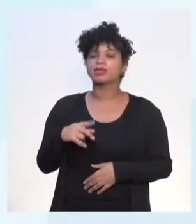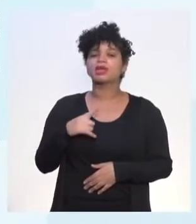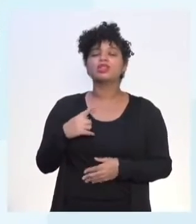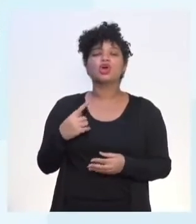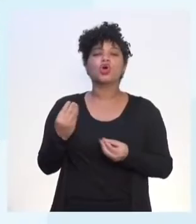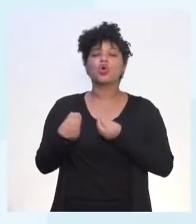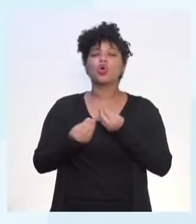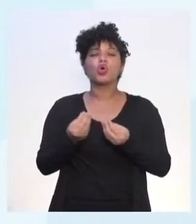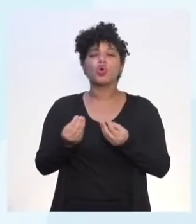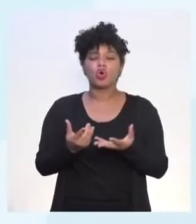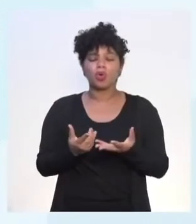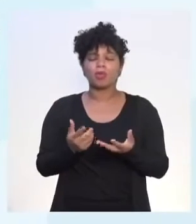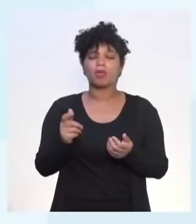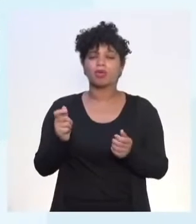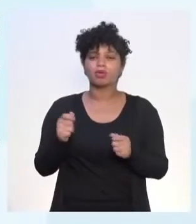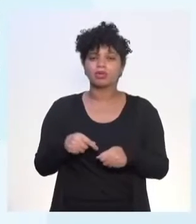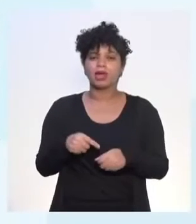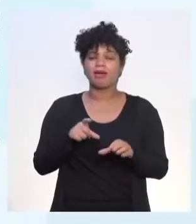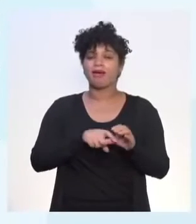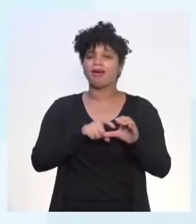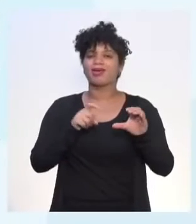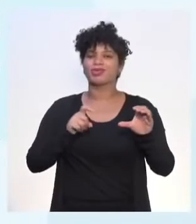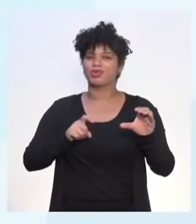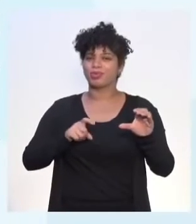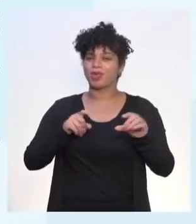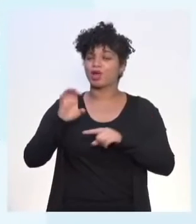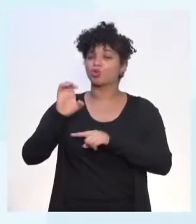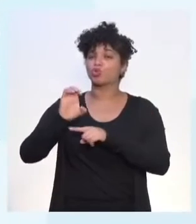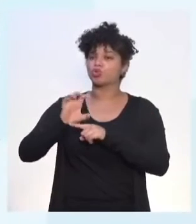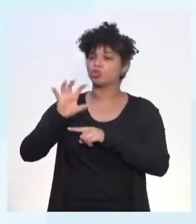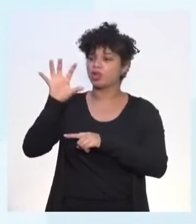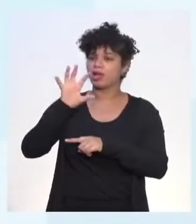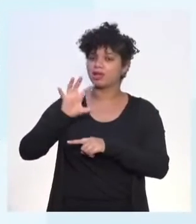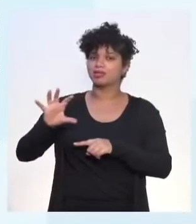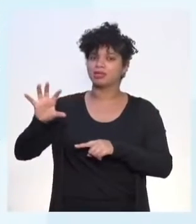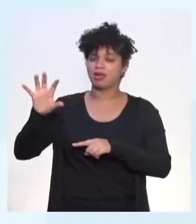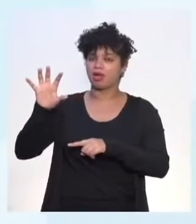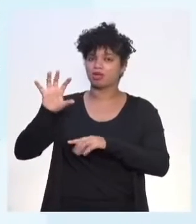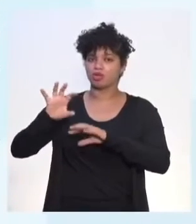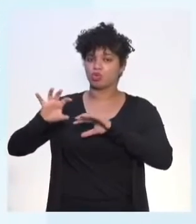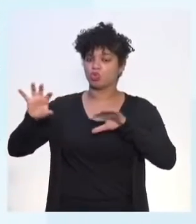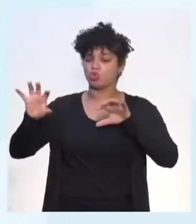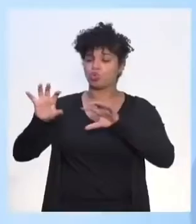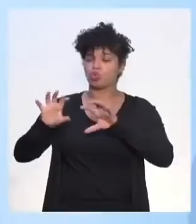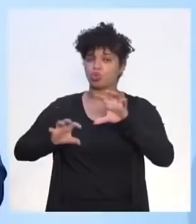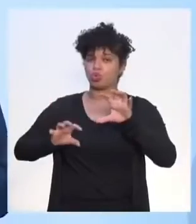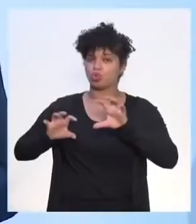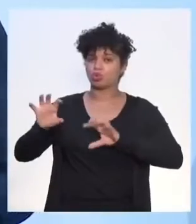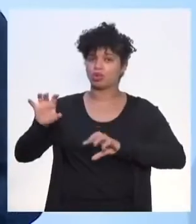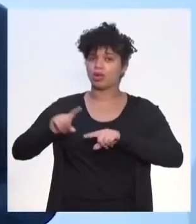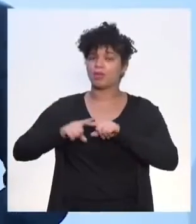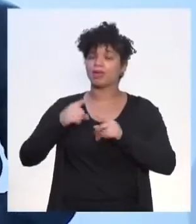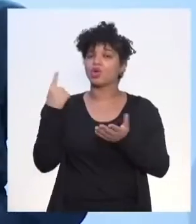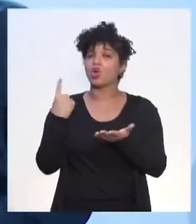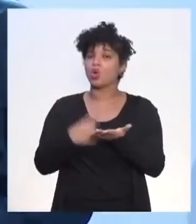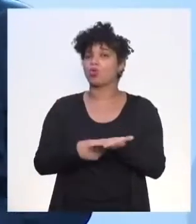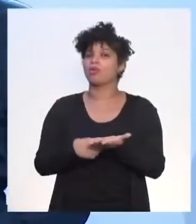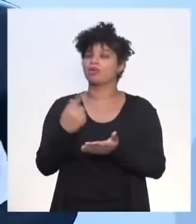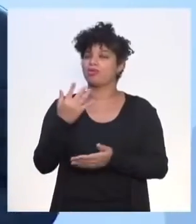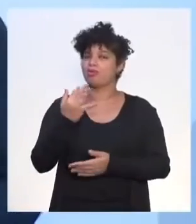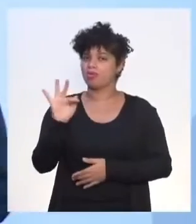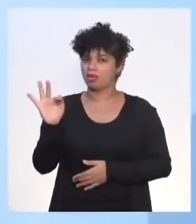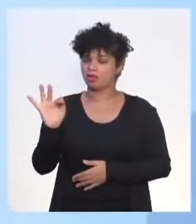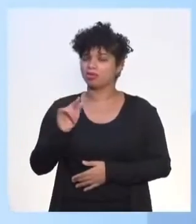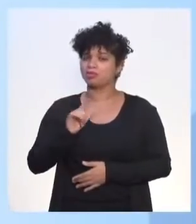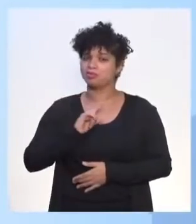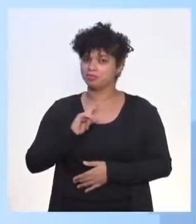construída a partir da autonomia dos estados, mas dentro de um pacto